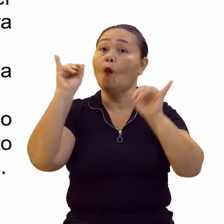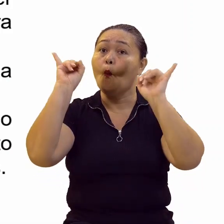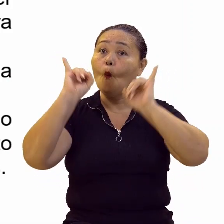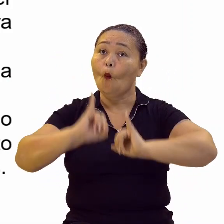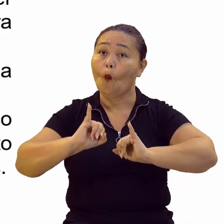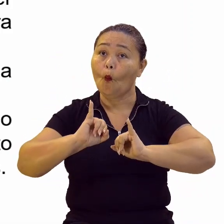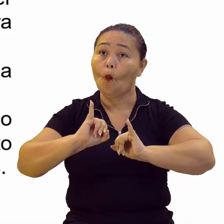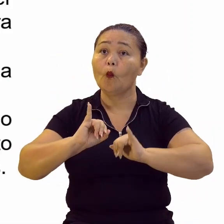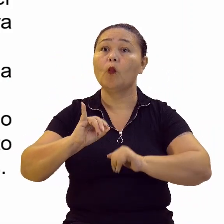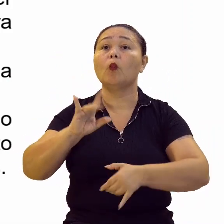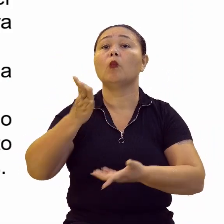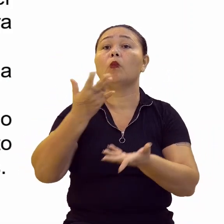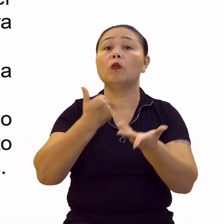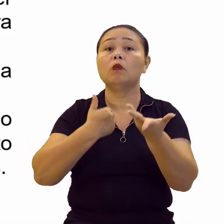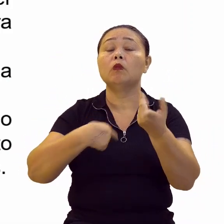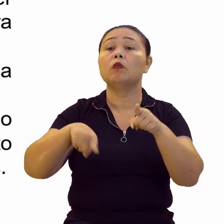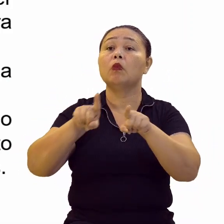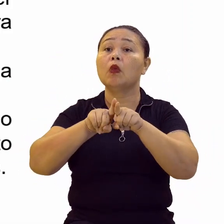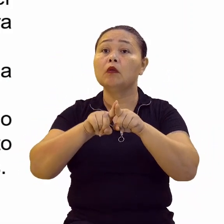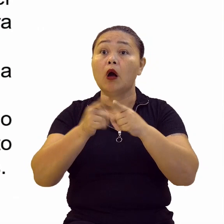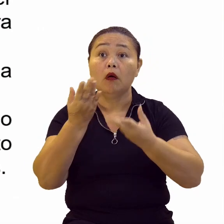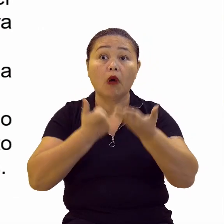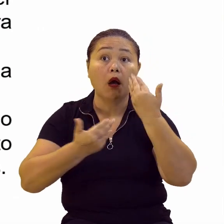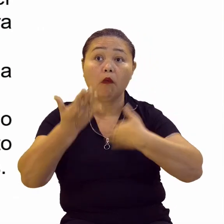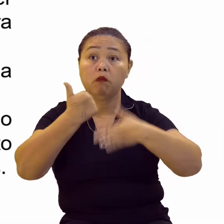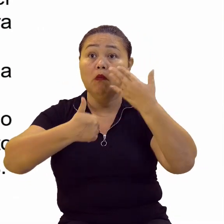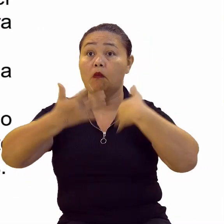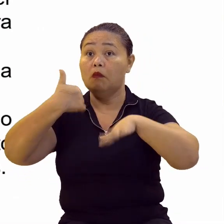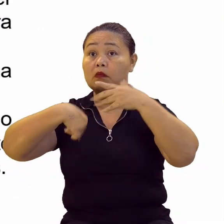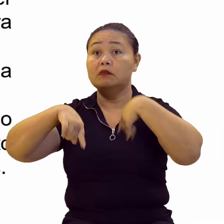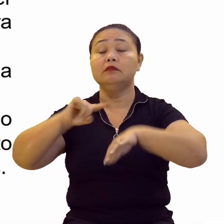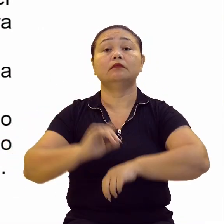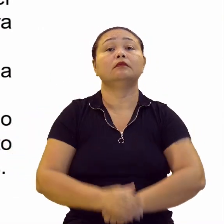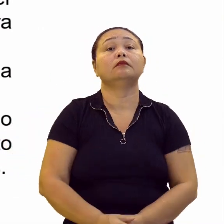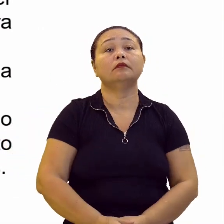anorexia e o transtorno de compulsão alimentar.